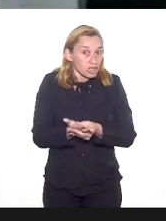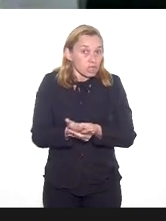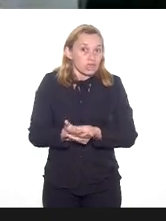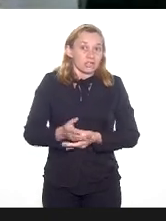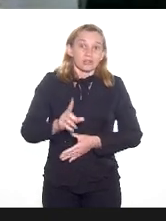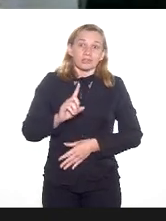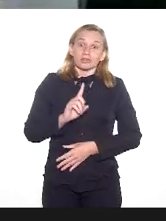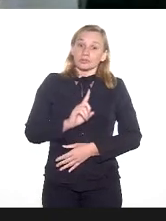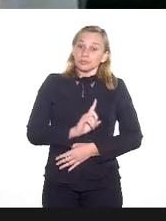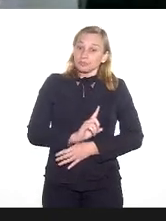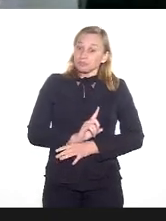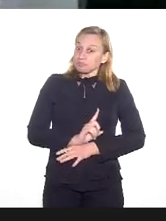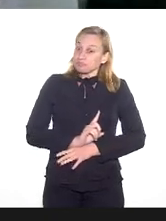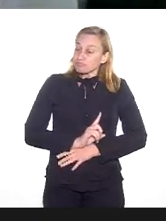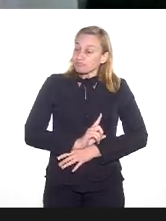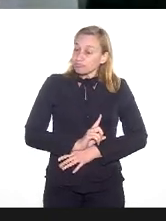são...